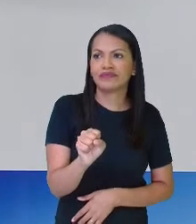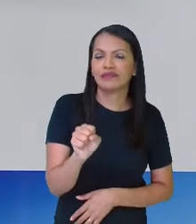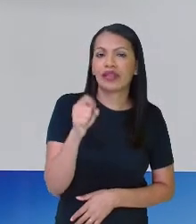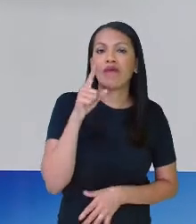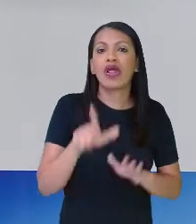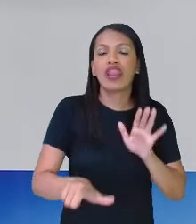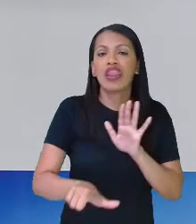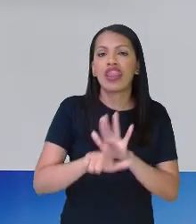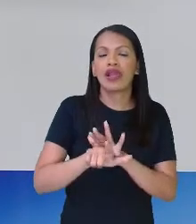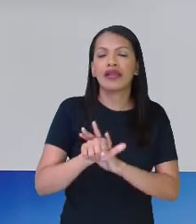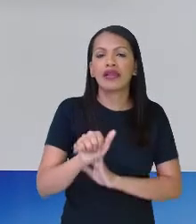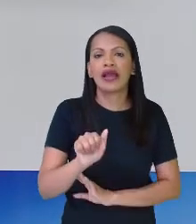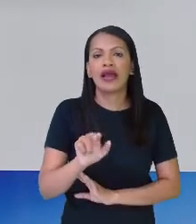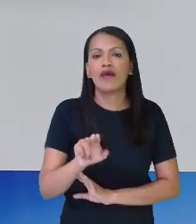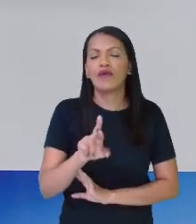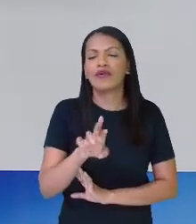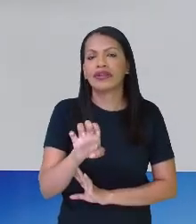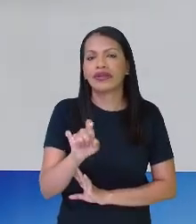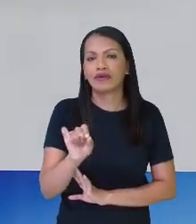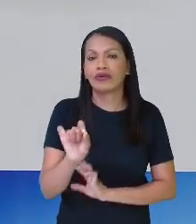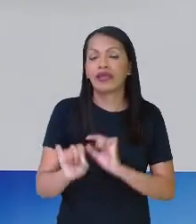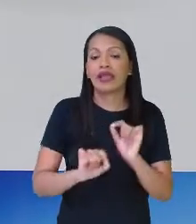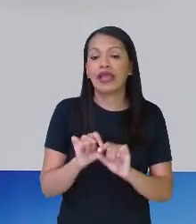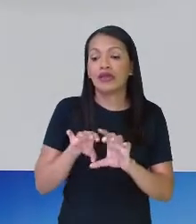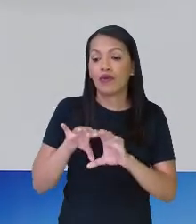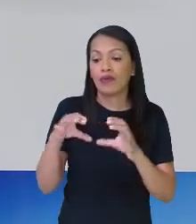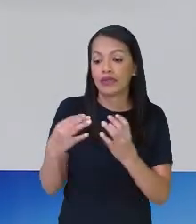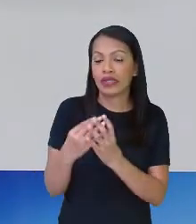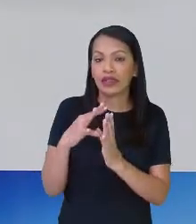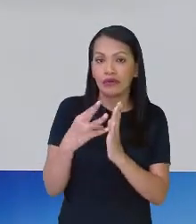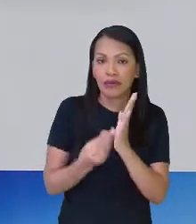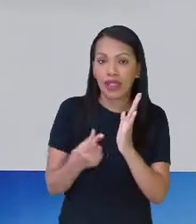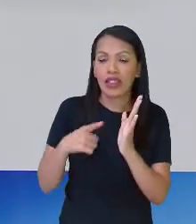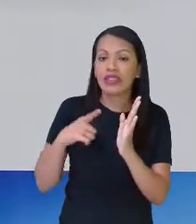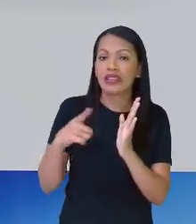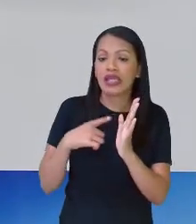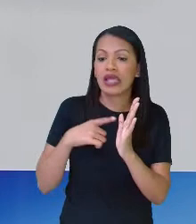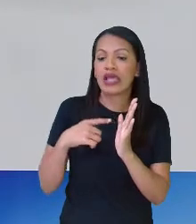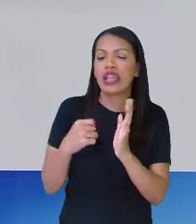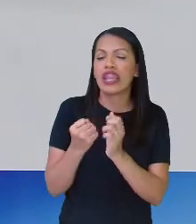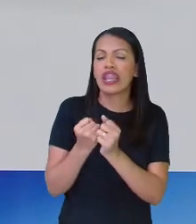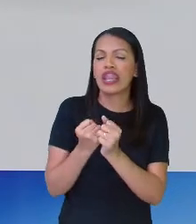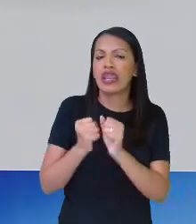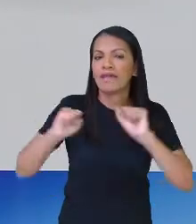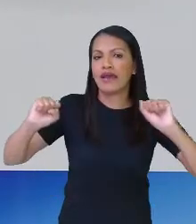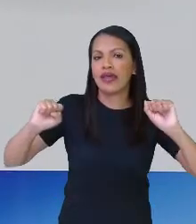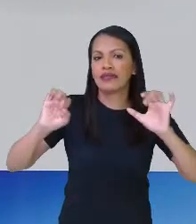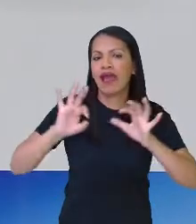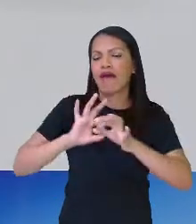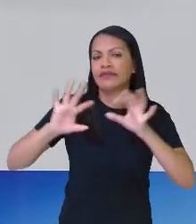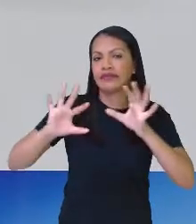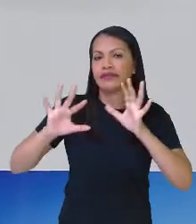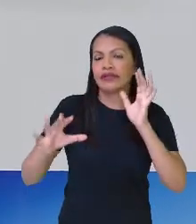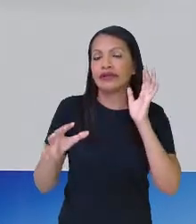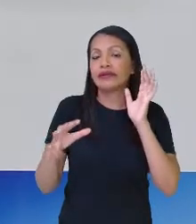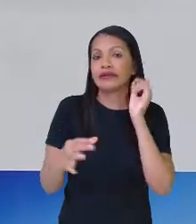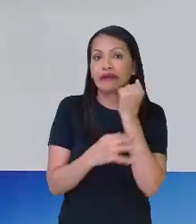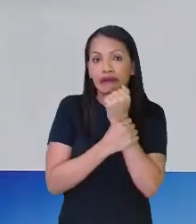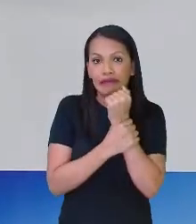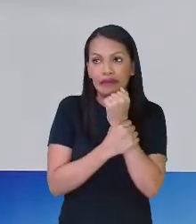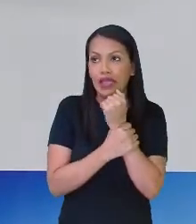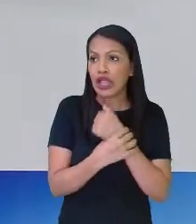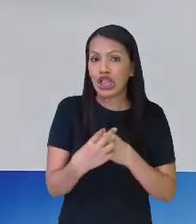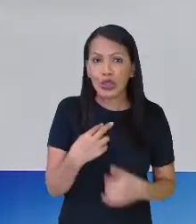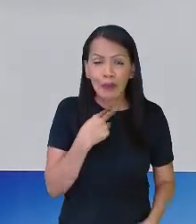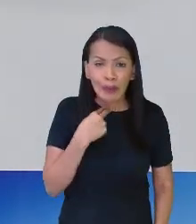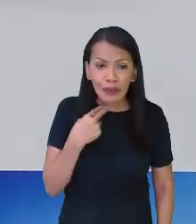Áurea. As comunidades quilombolas agora passaram a ter a sua liberdade, ó, garantida. Ninguém mais poderia tirar